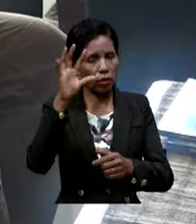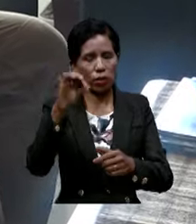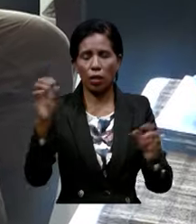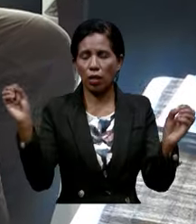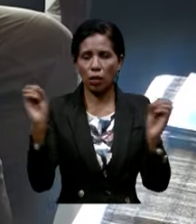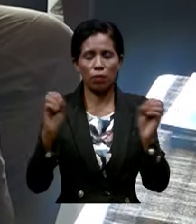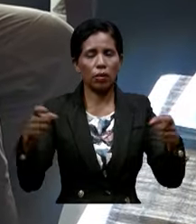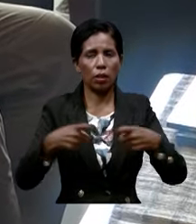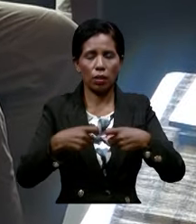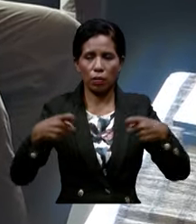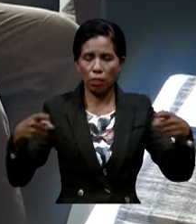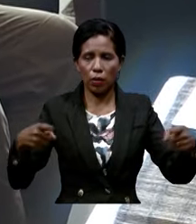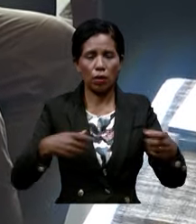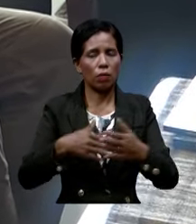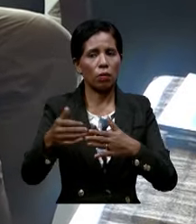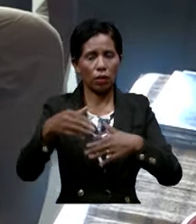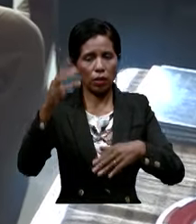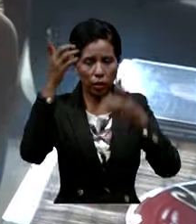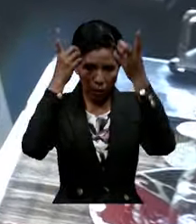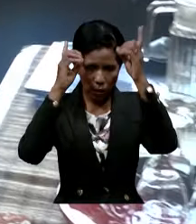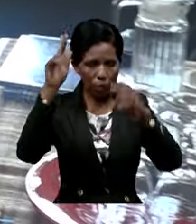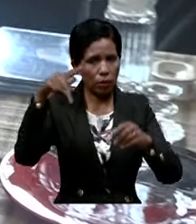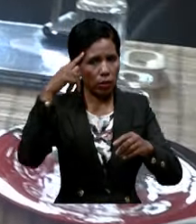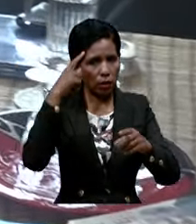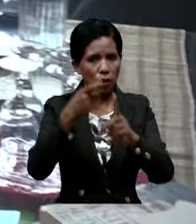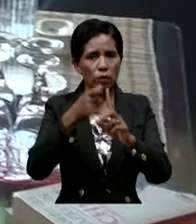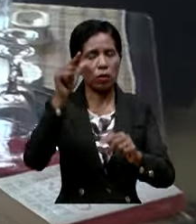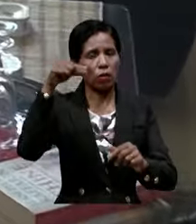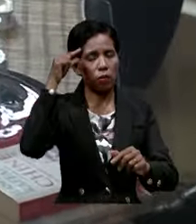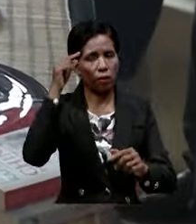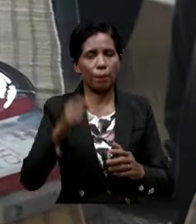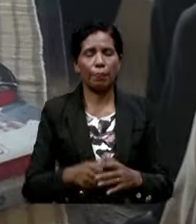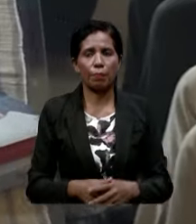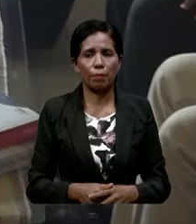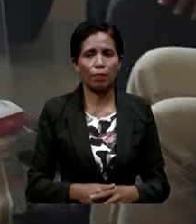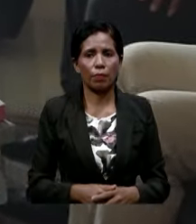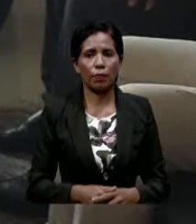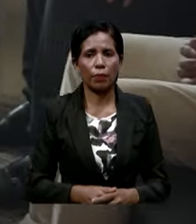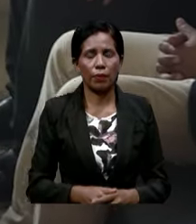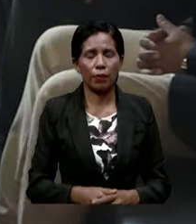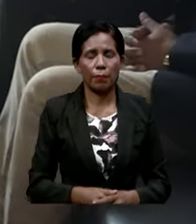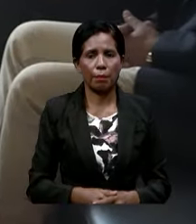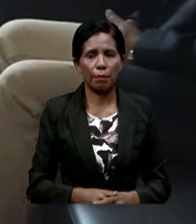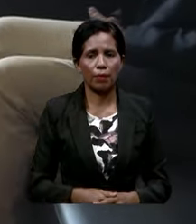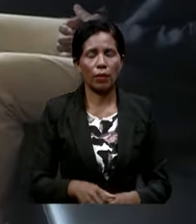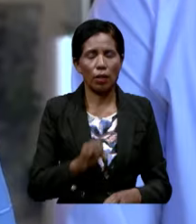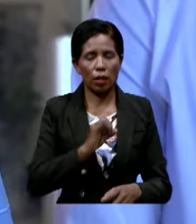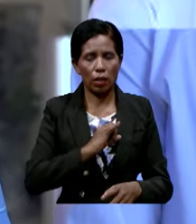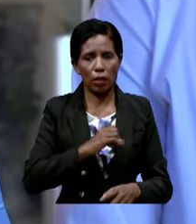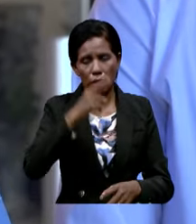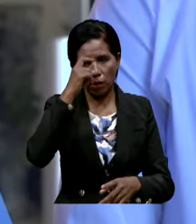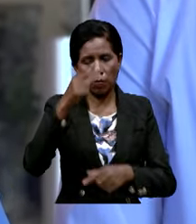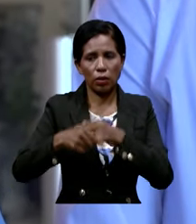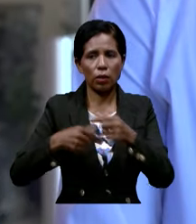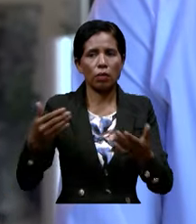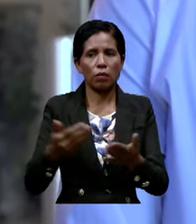sa inimigo para qualquer decisão política rumo ao Rússia governo. E aí, a pressão União Macne. Tava a geração